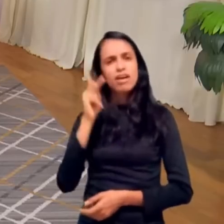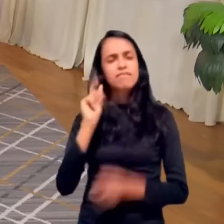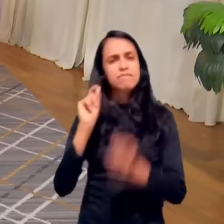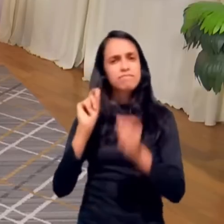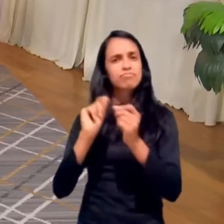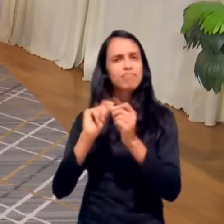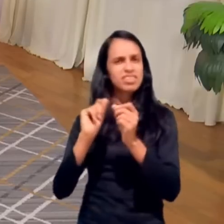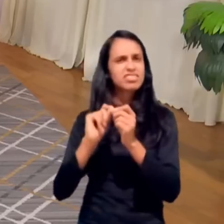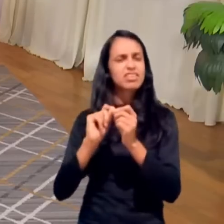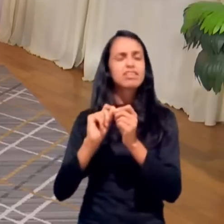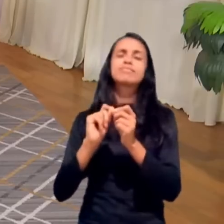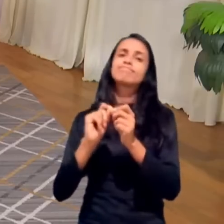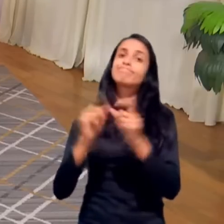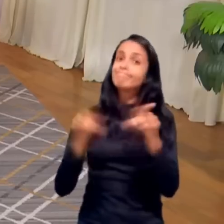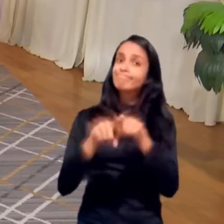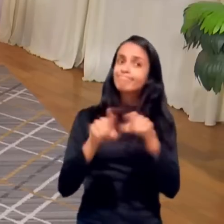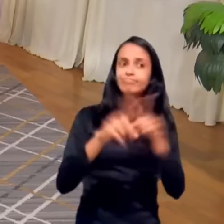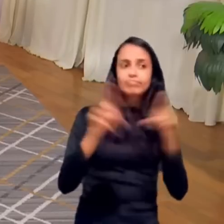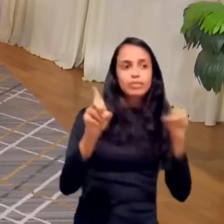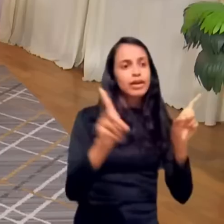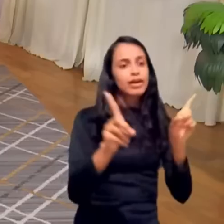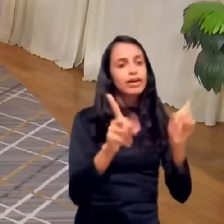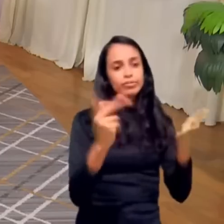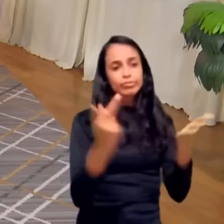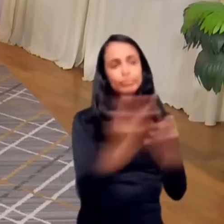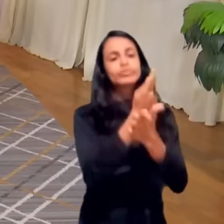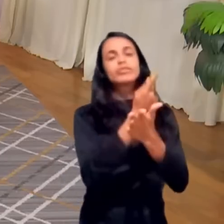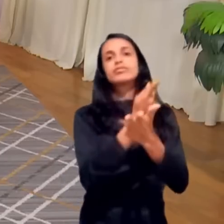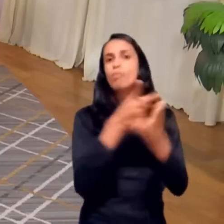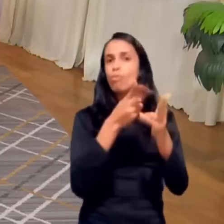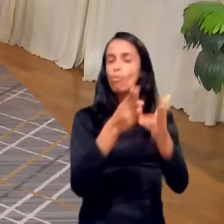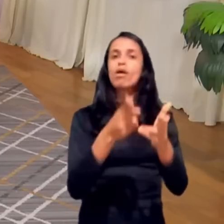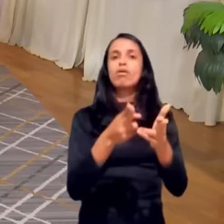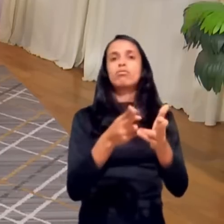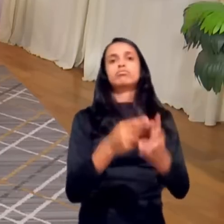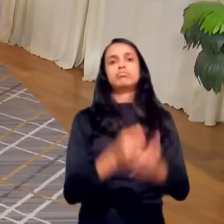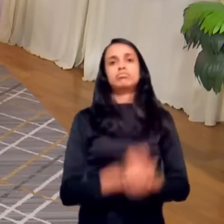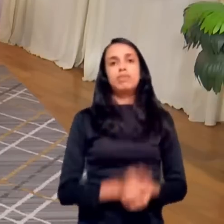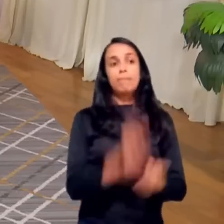Pedro. Mesmo aqueles que estavam no mesmo barco que Pedro.